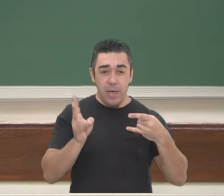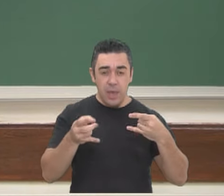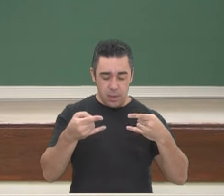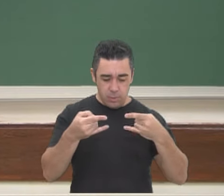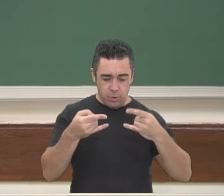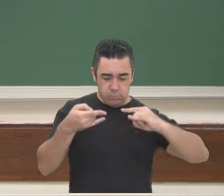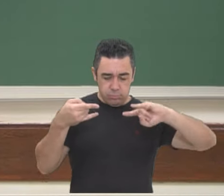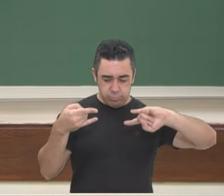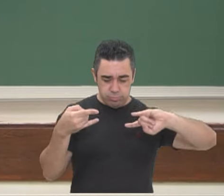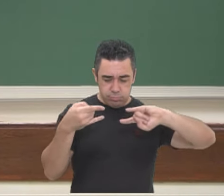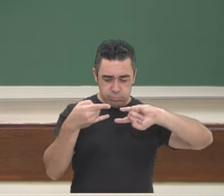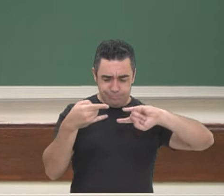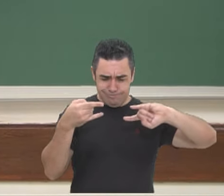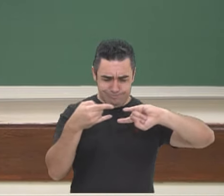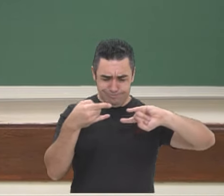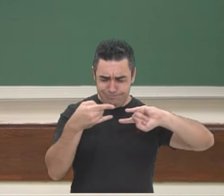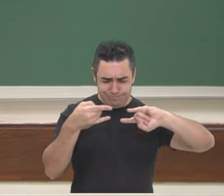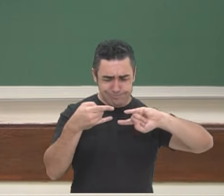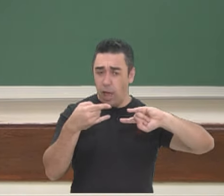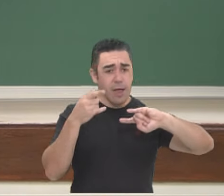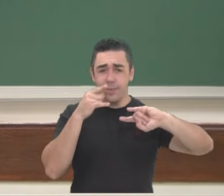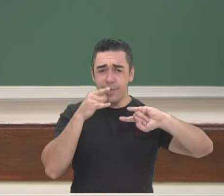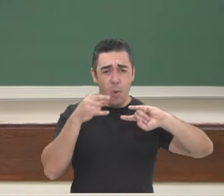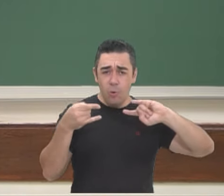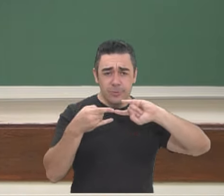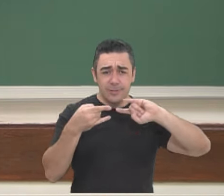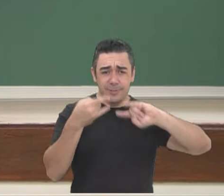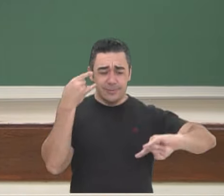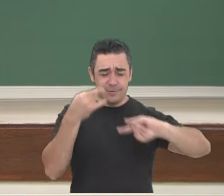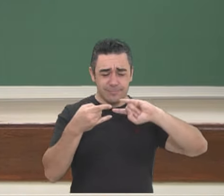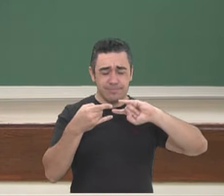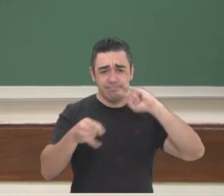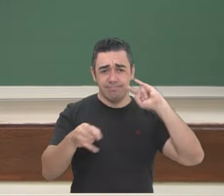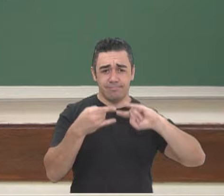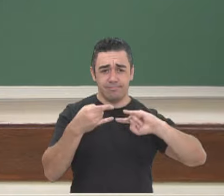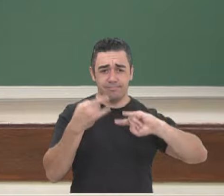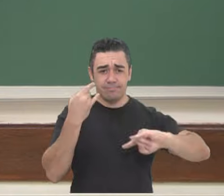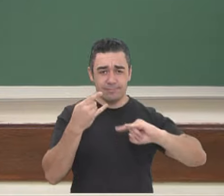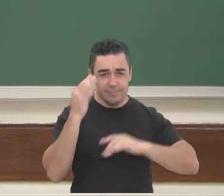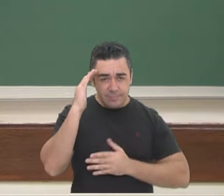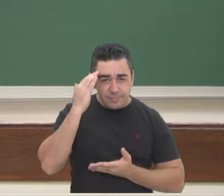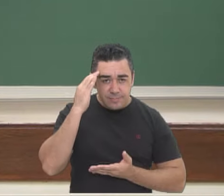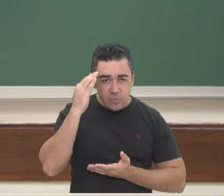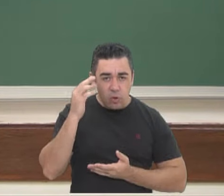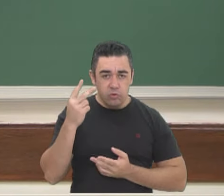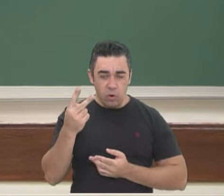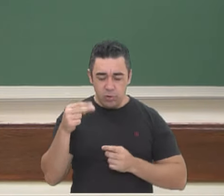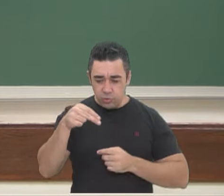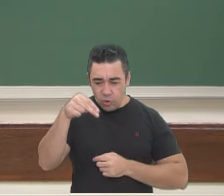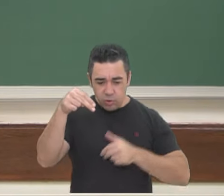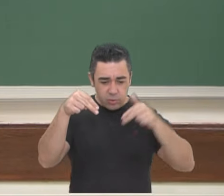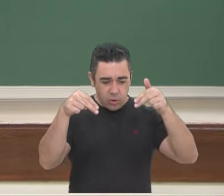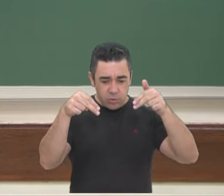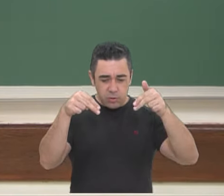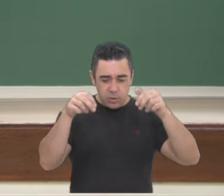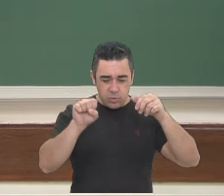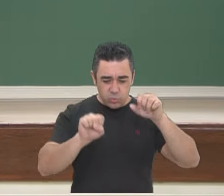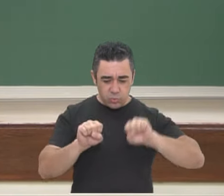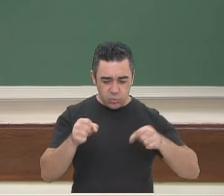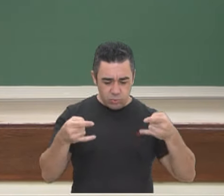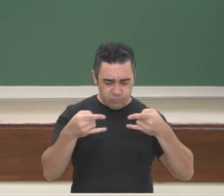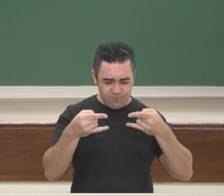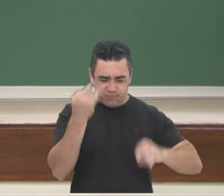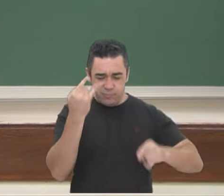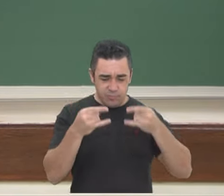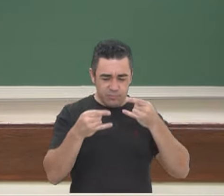que tem o mesmo polo dois com polo norte ou dois com o polo sul força de repulsão